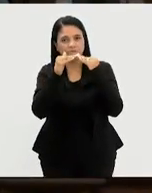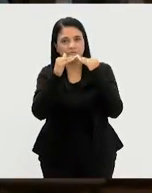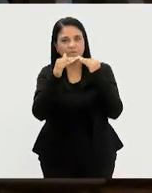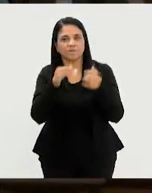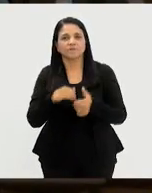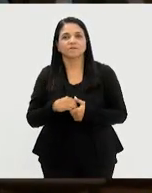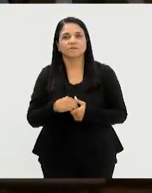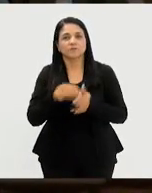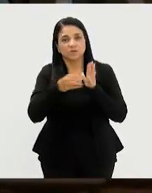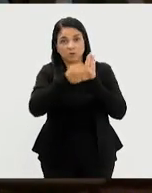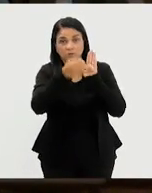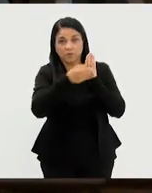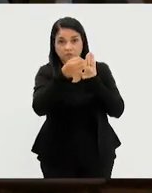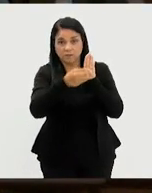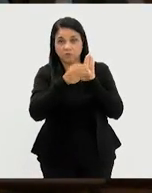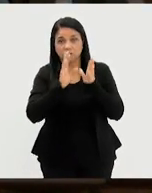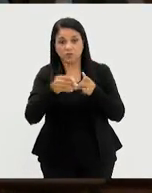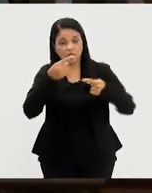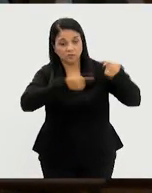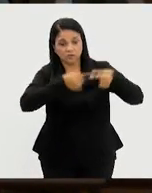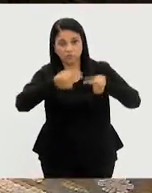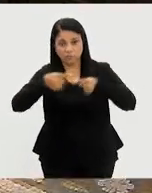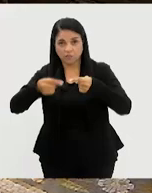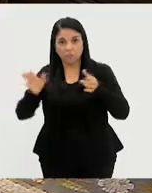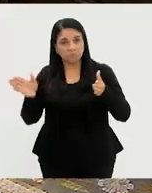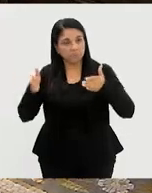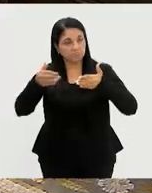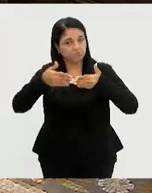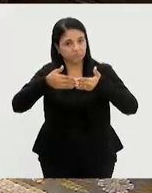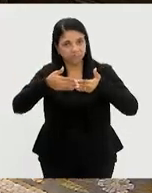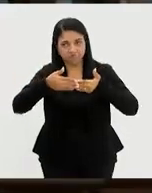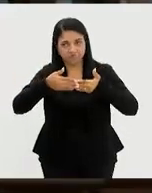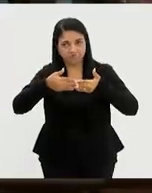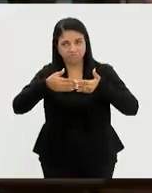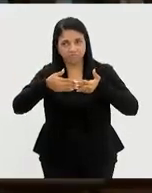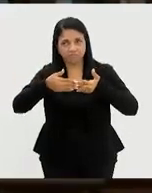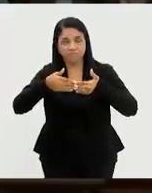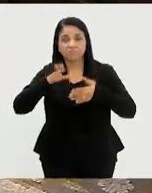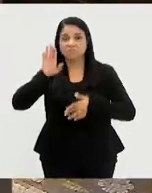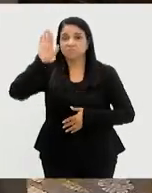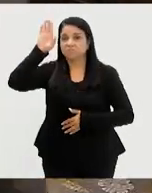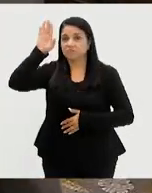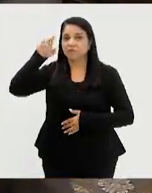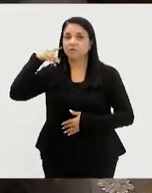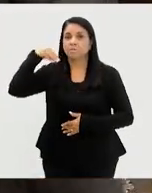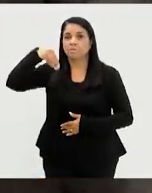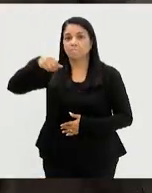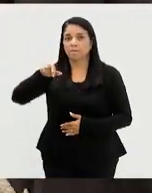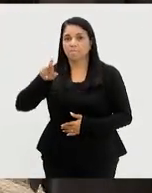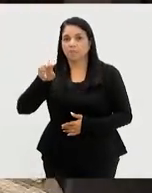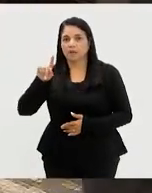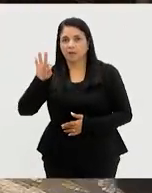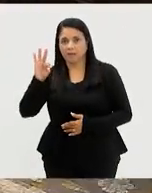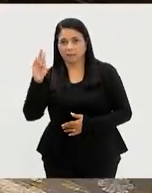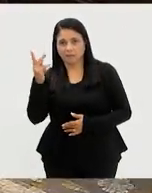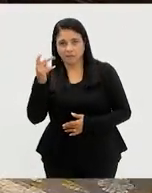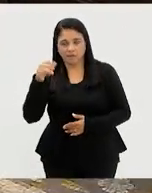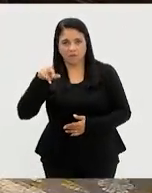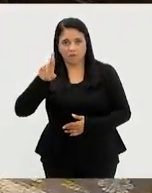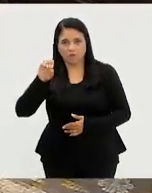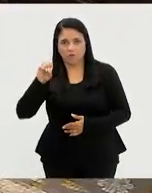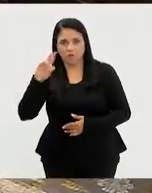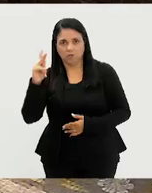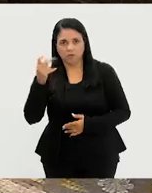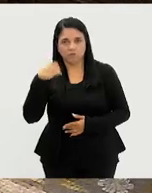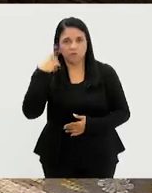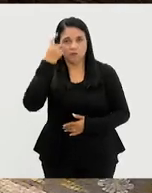ciliano em discussão não havendo que quer discutir presidente Presidente deputada Marta Rocha é mais uma vez informar que o deputado